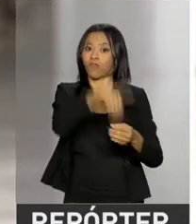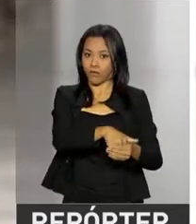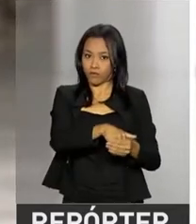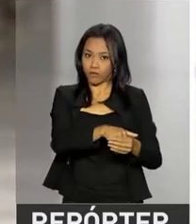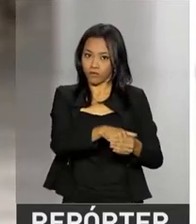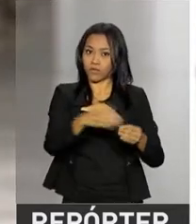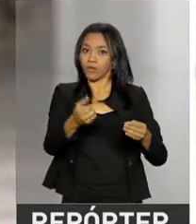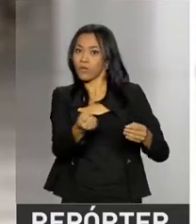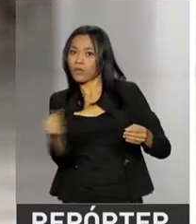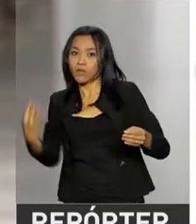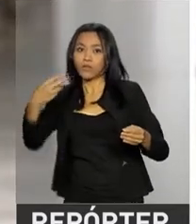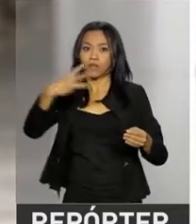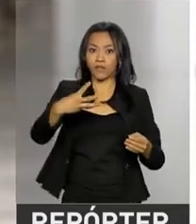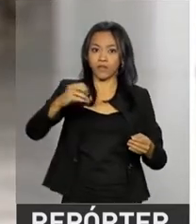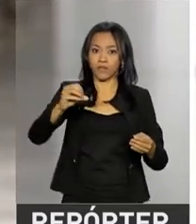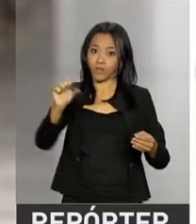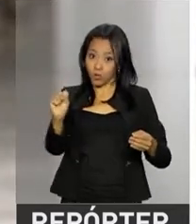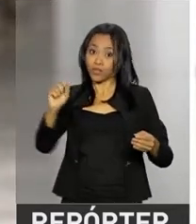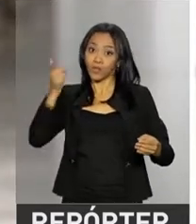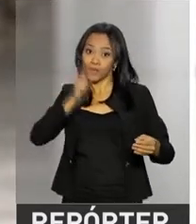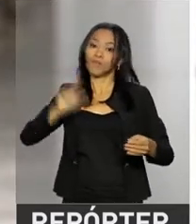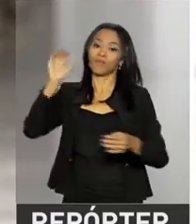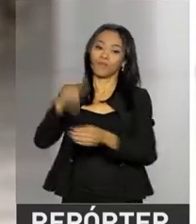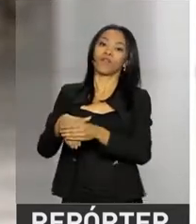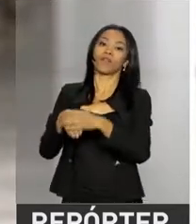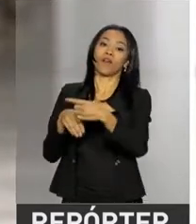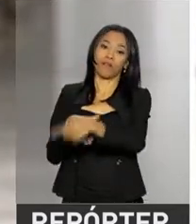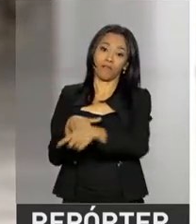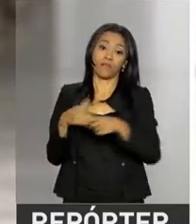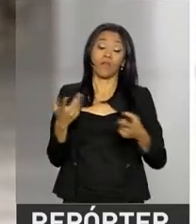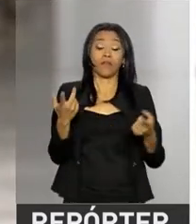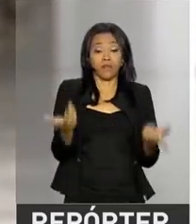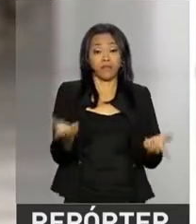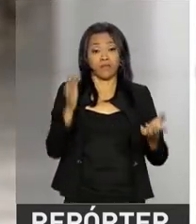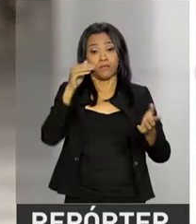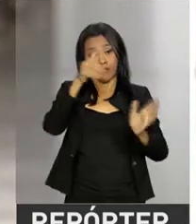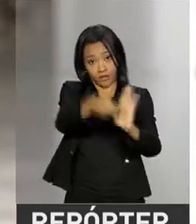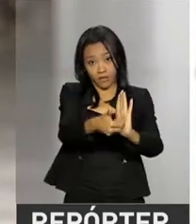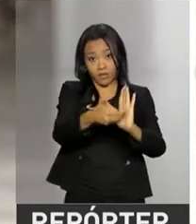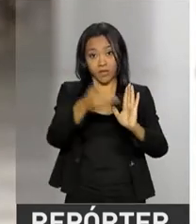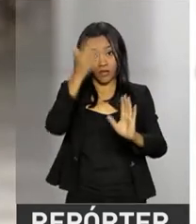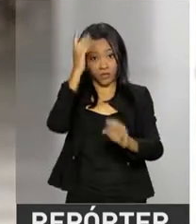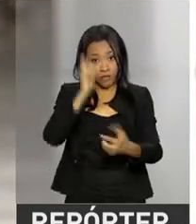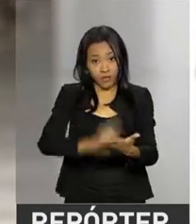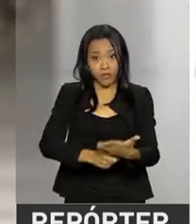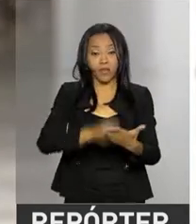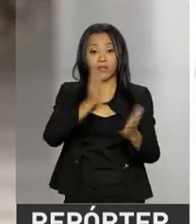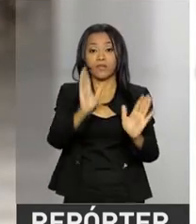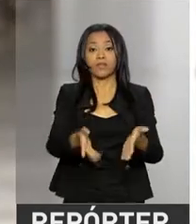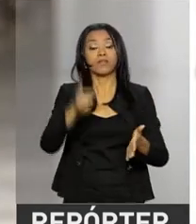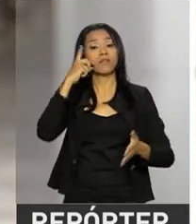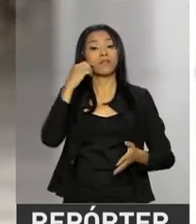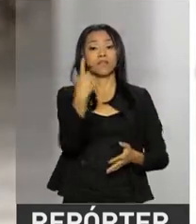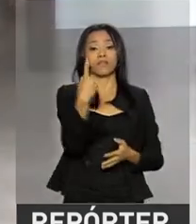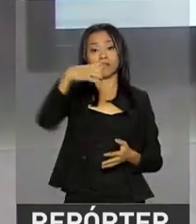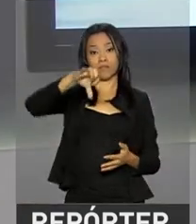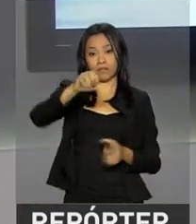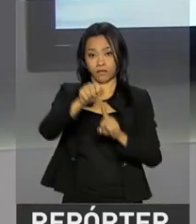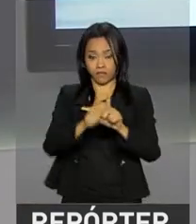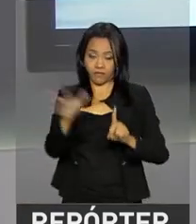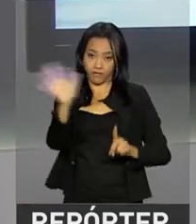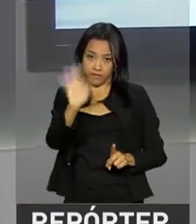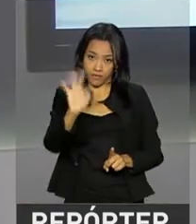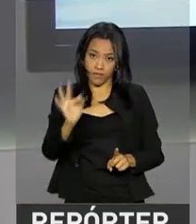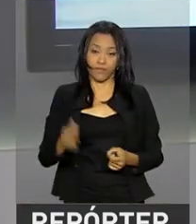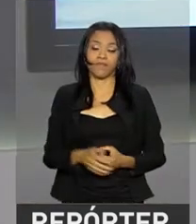para aprovar a reforma da previdência a votação da reforma na câmara dos deputados está marcada para o dia 19 de fevereiro carol